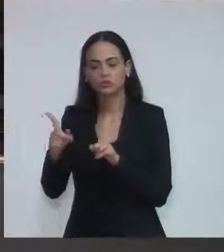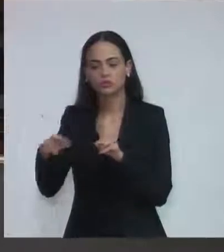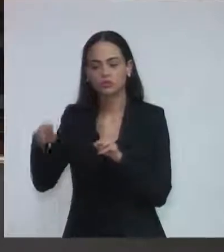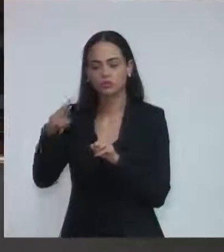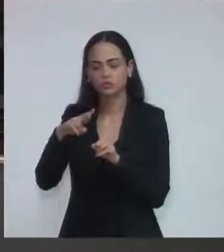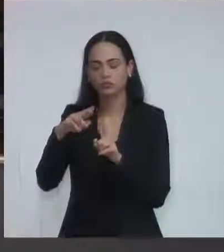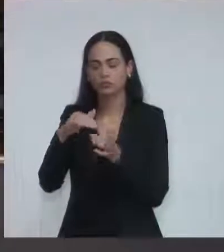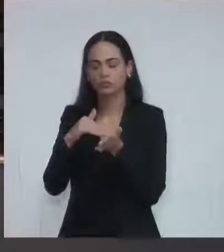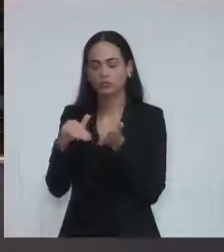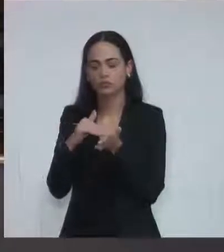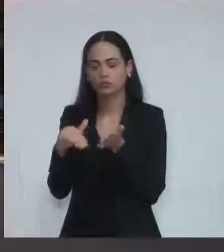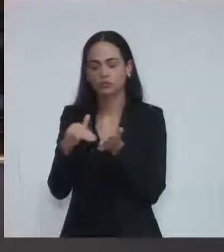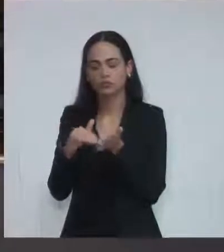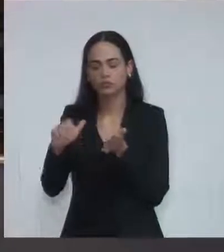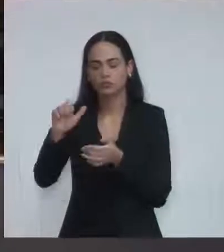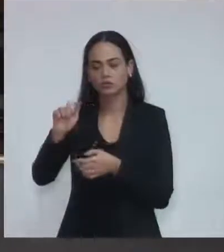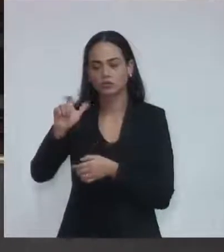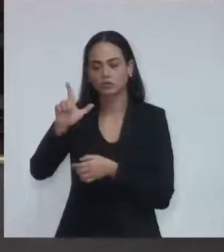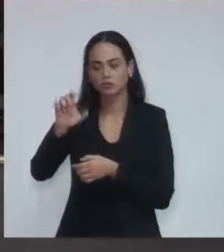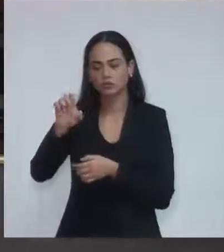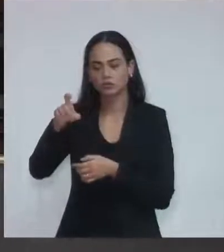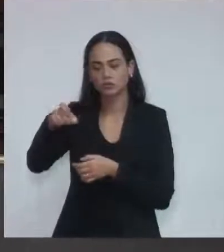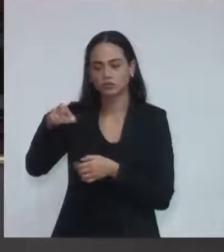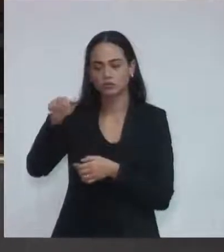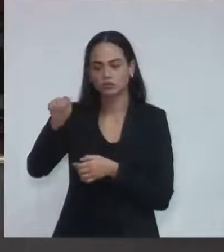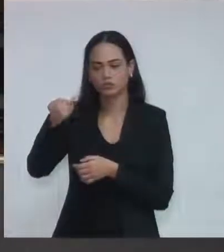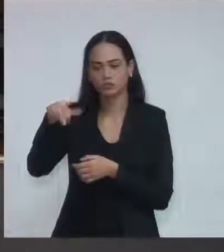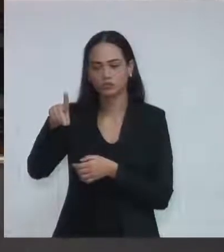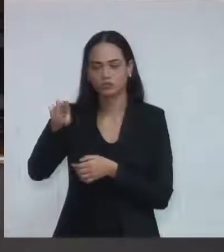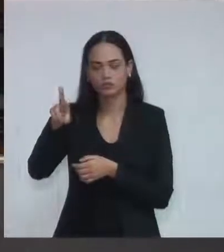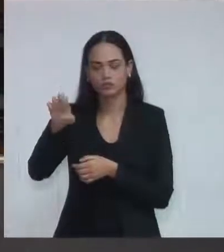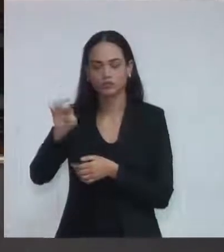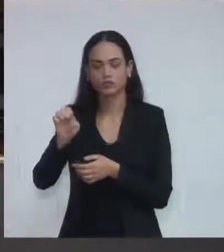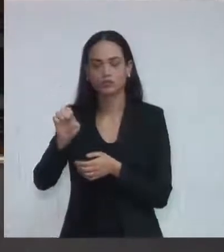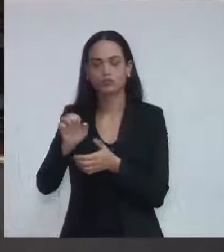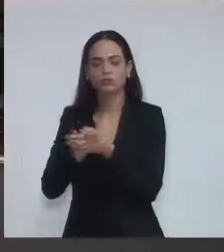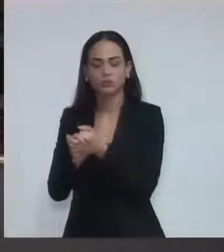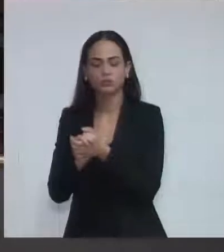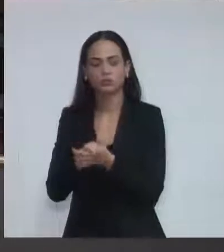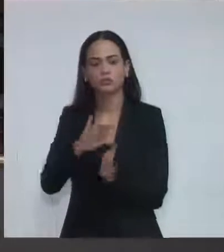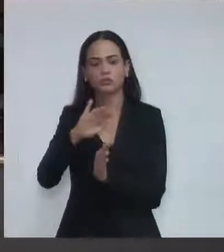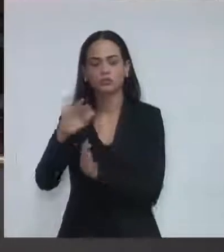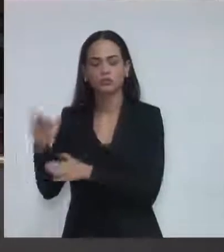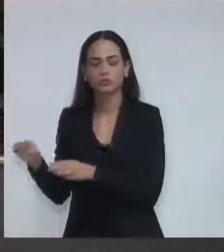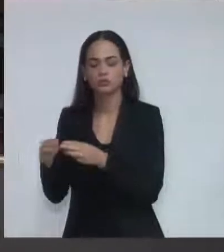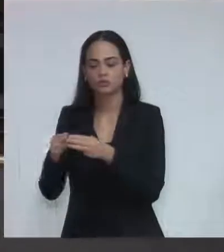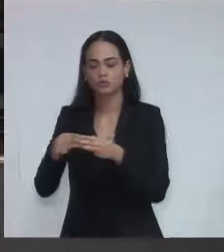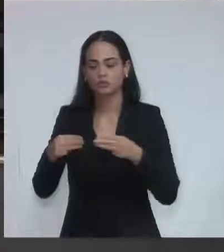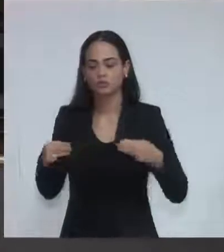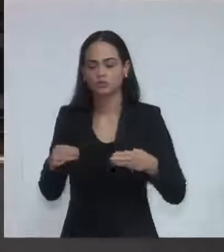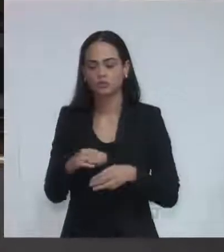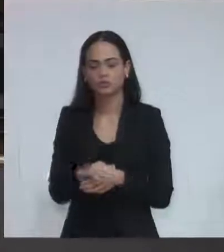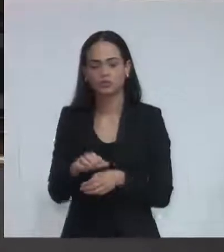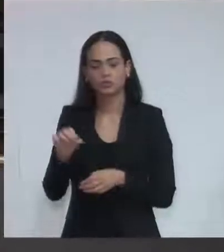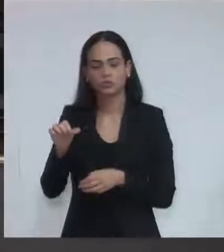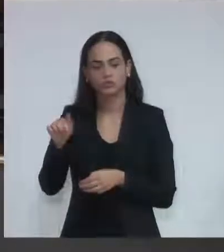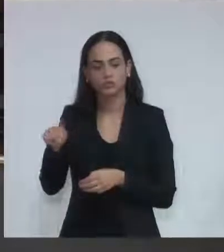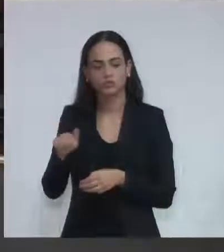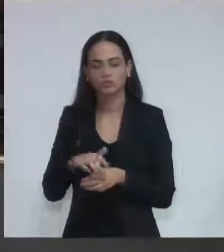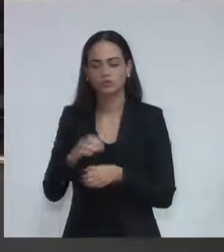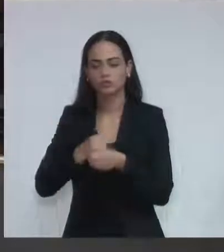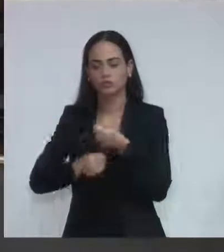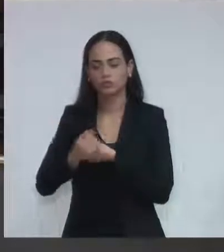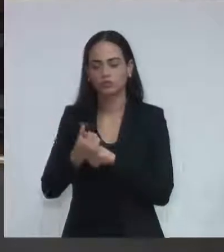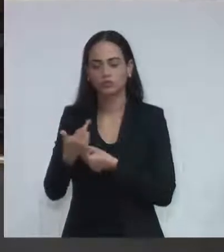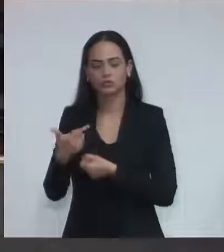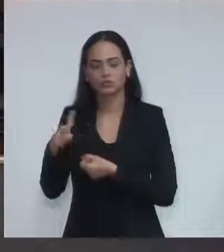doutor Alexandre Viola. Moção número 97, 2018. Autoria vereador Sandro Rebeca. A Câmara de Vereadores